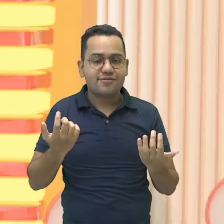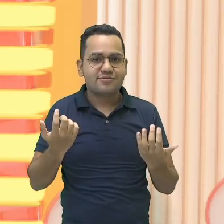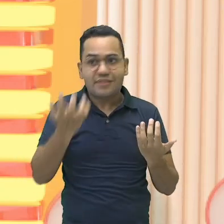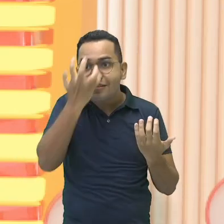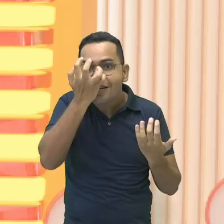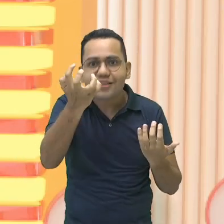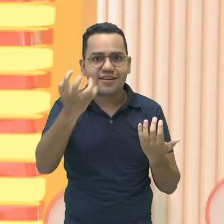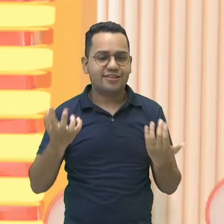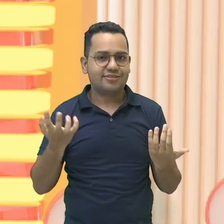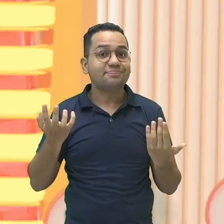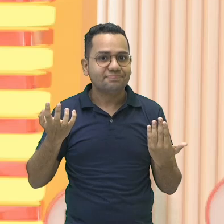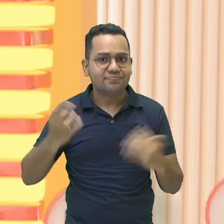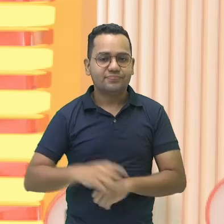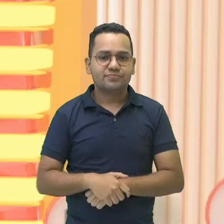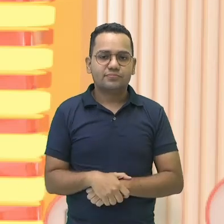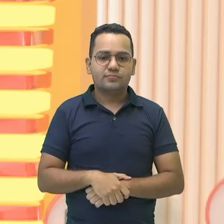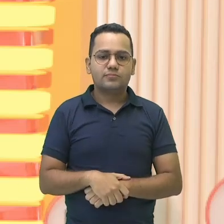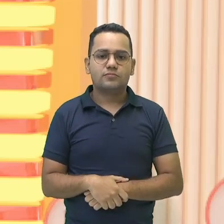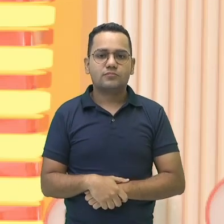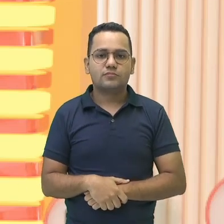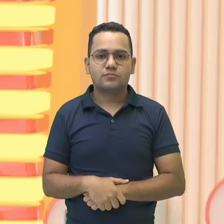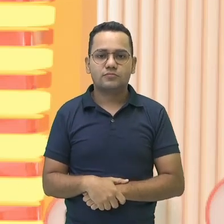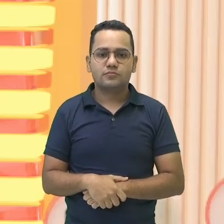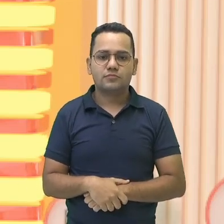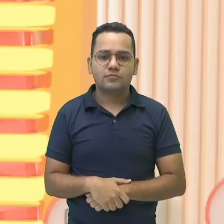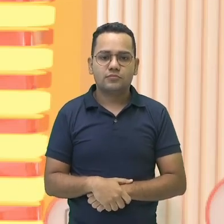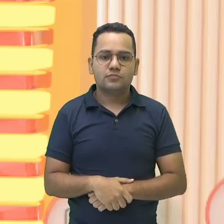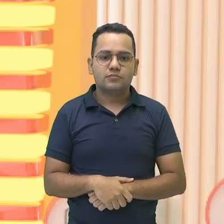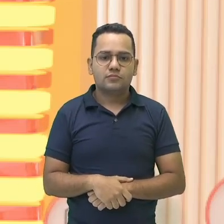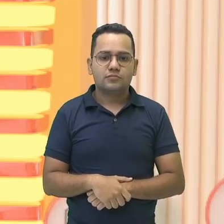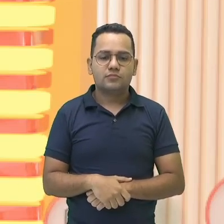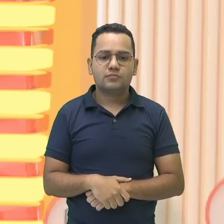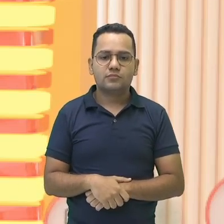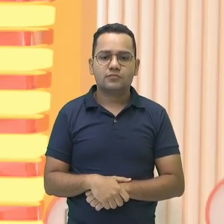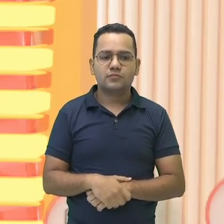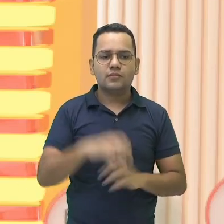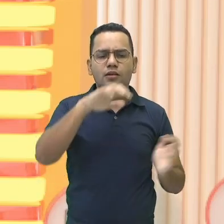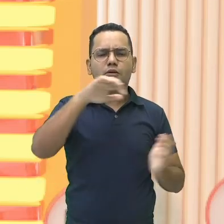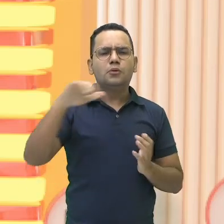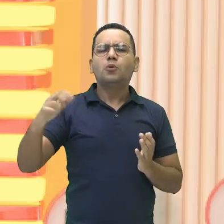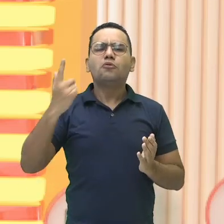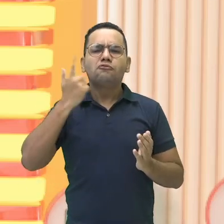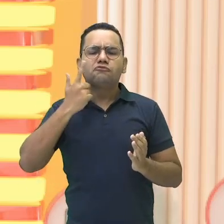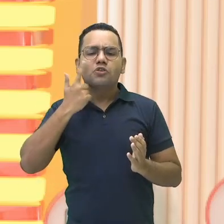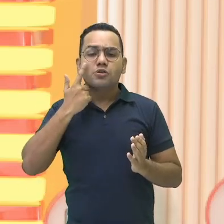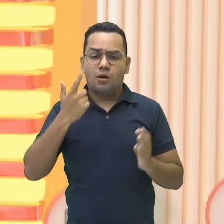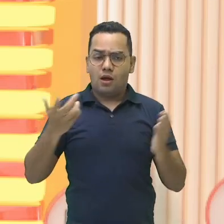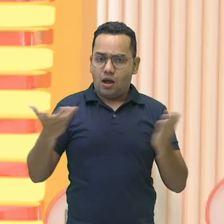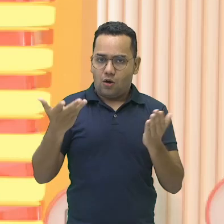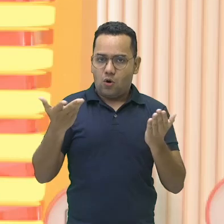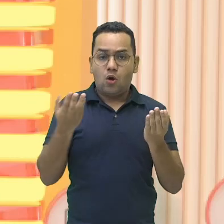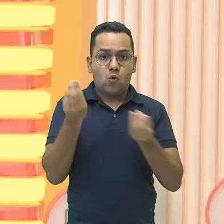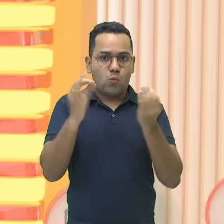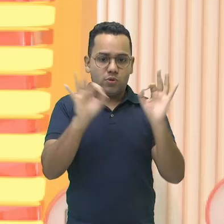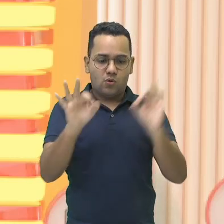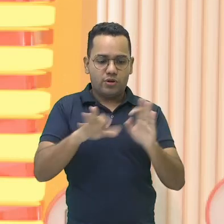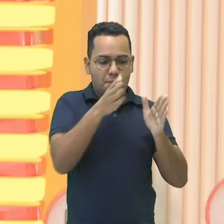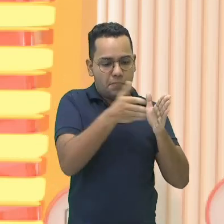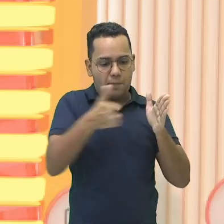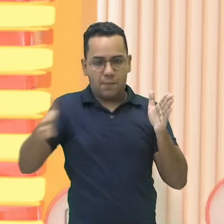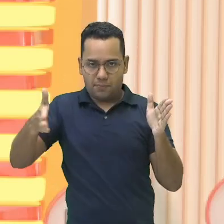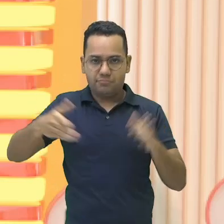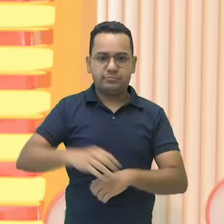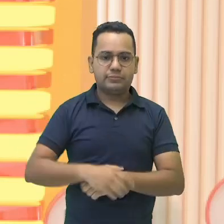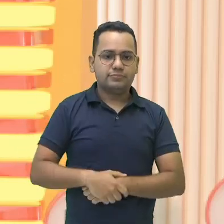mais uma vez essa rotina que a gente falou agora há pouco, essa estrutura que a gente falou, organizada nesse vídeo. Vamos